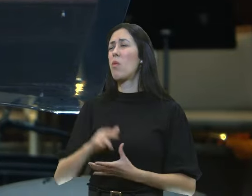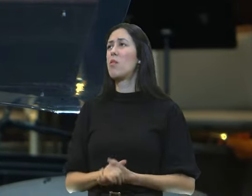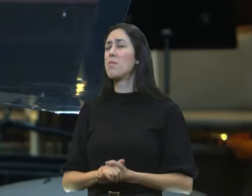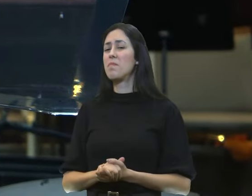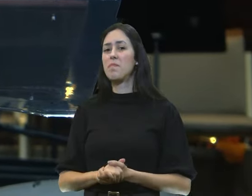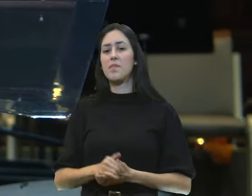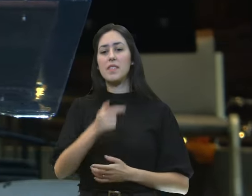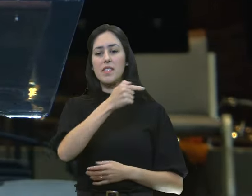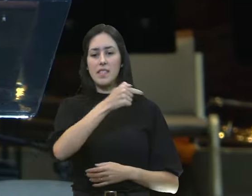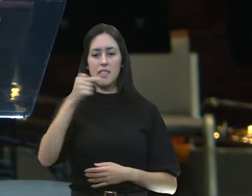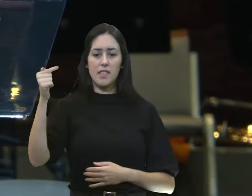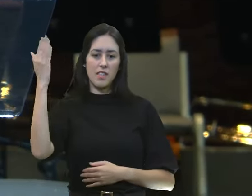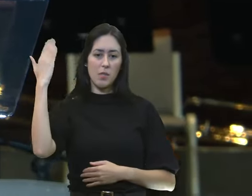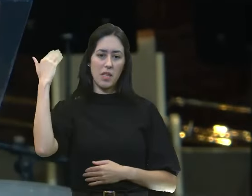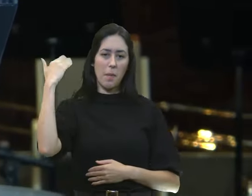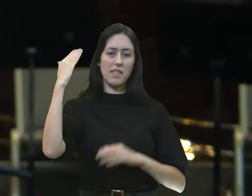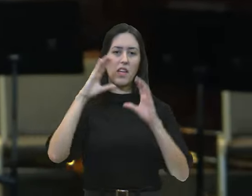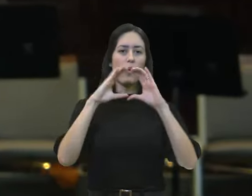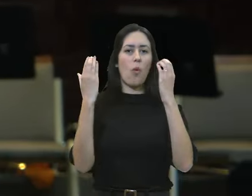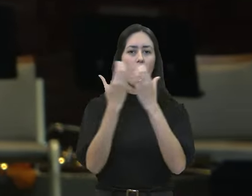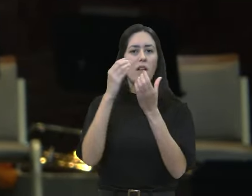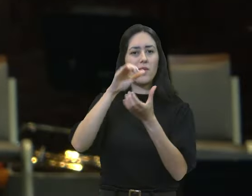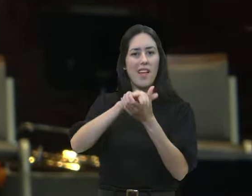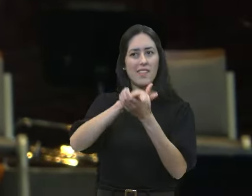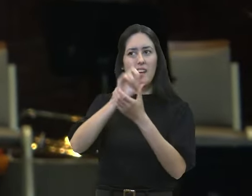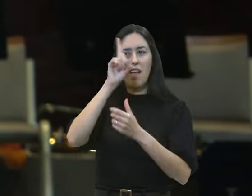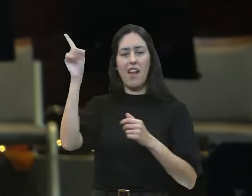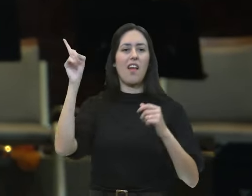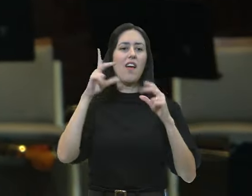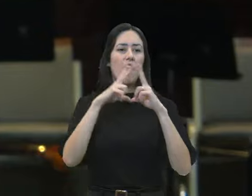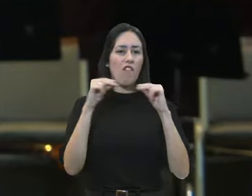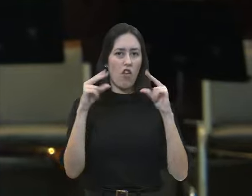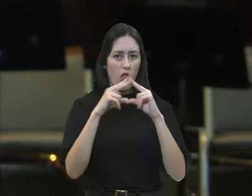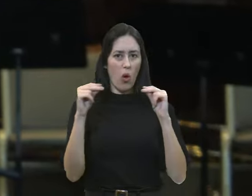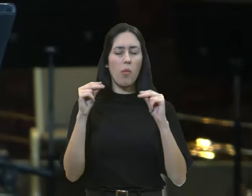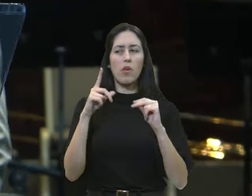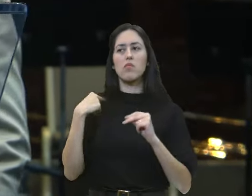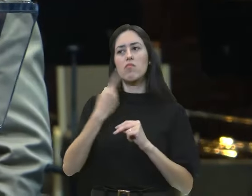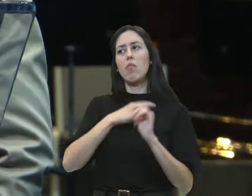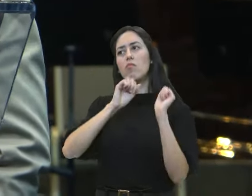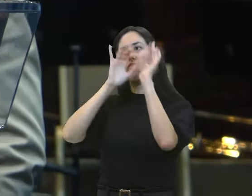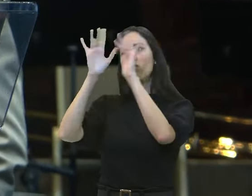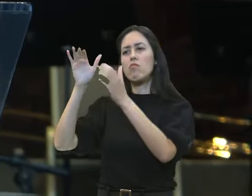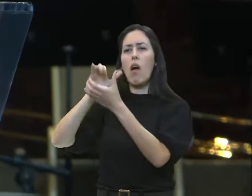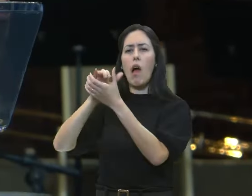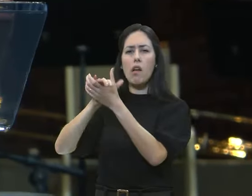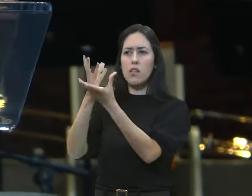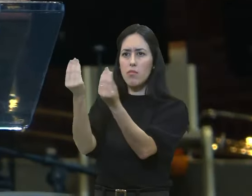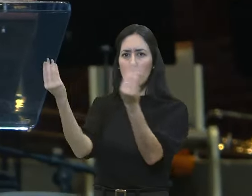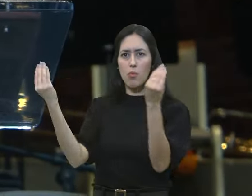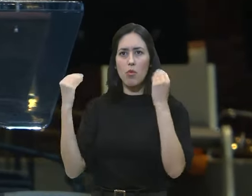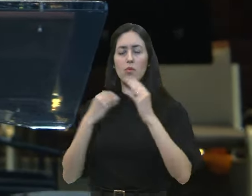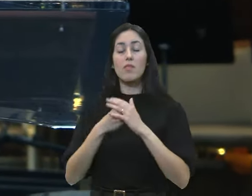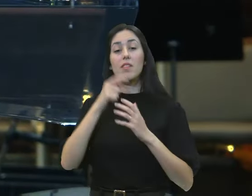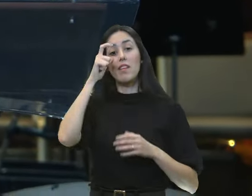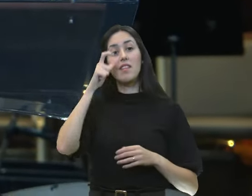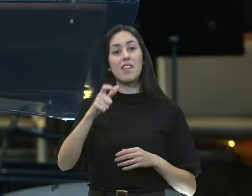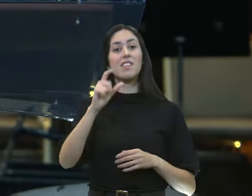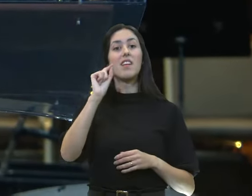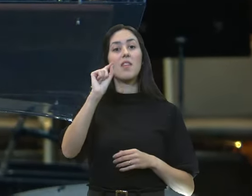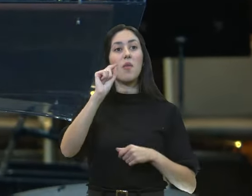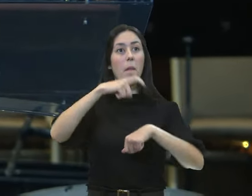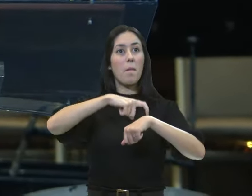Semana passada, num congresso de casais ali em Florianópolis, nós estávamos juntos com vários casais, e foi interessante, dois momentos pelo